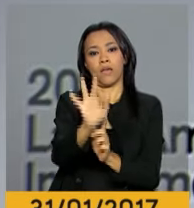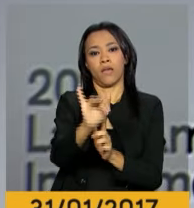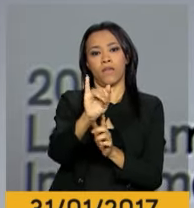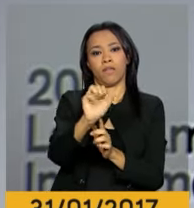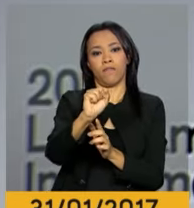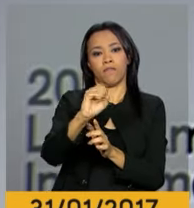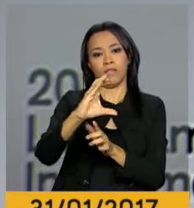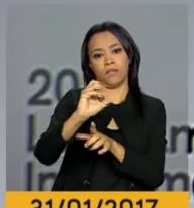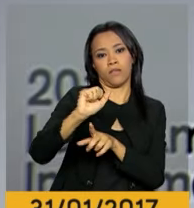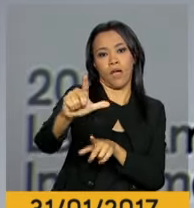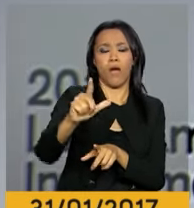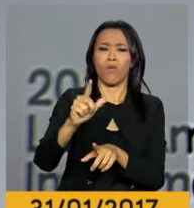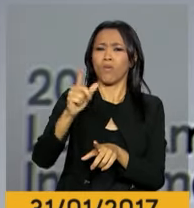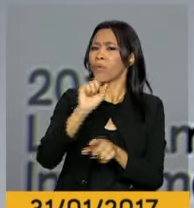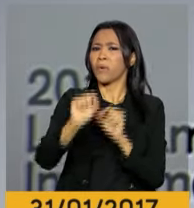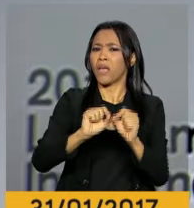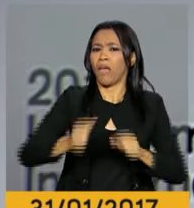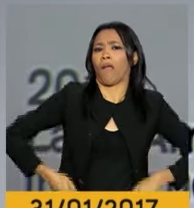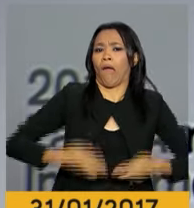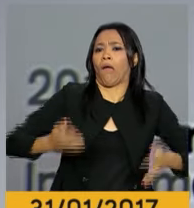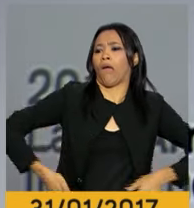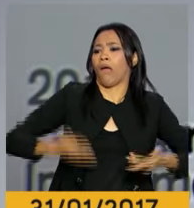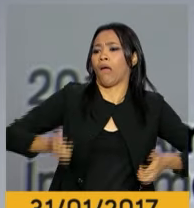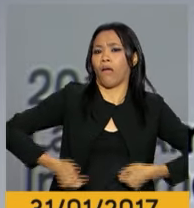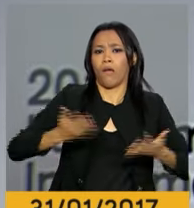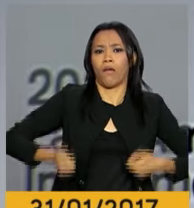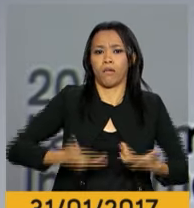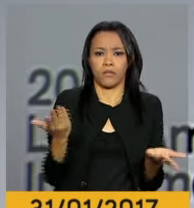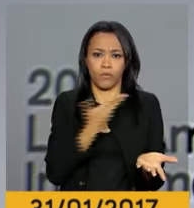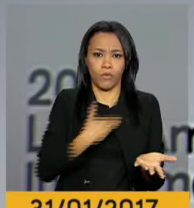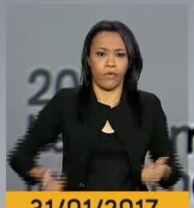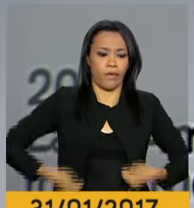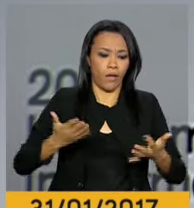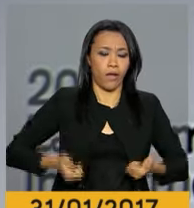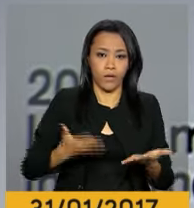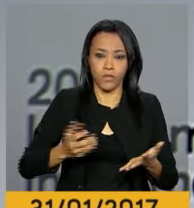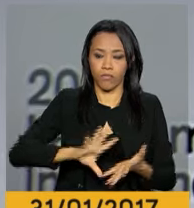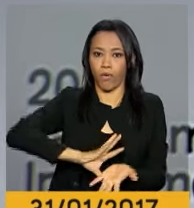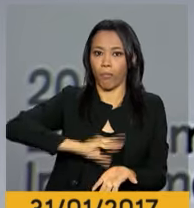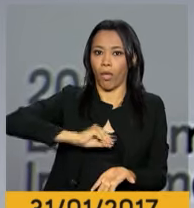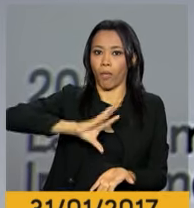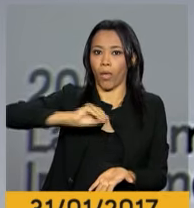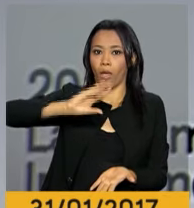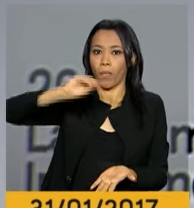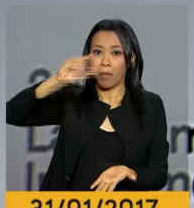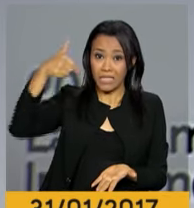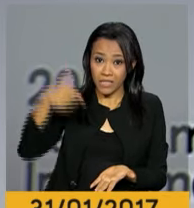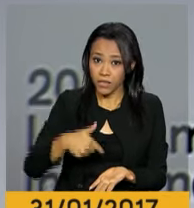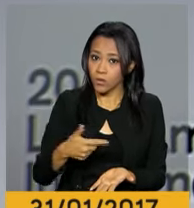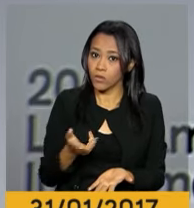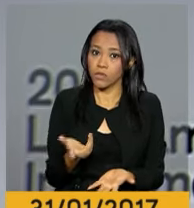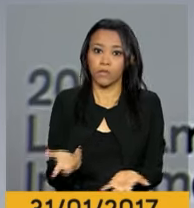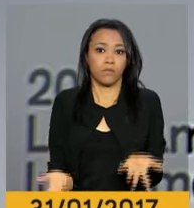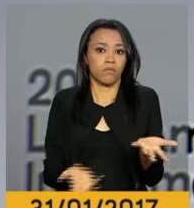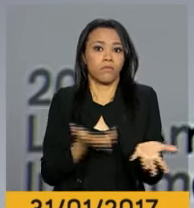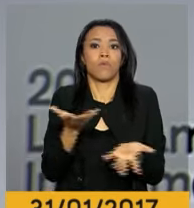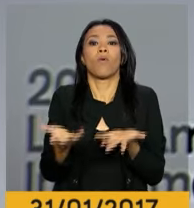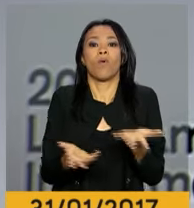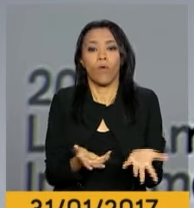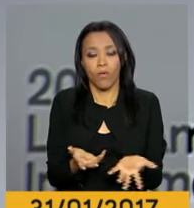descontrole dos gastos públicos anomalia perversa que se buscou ignorar